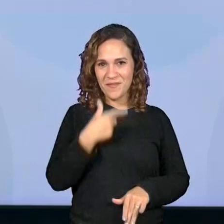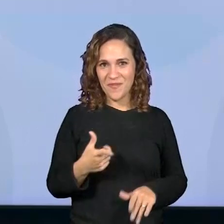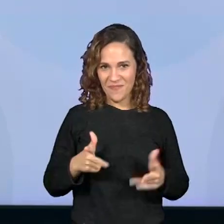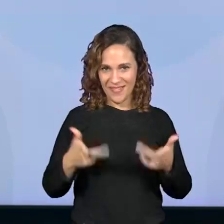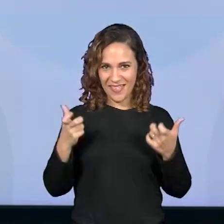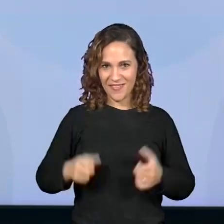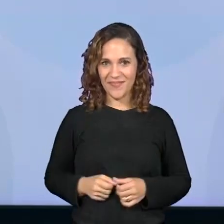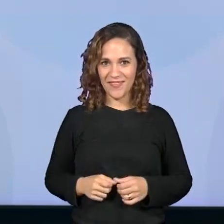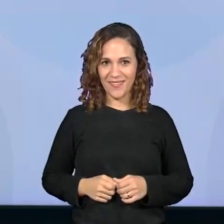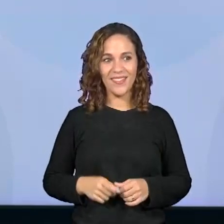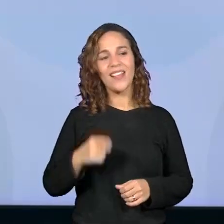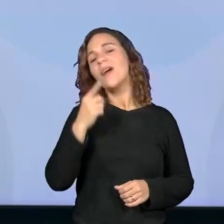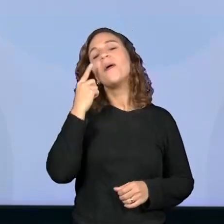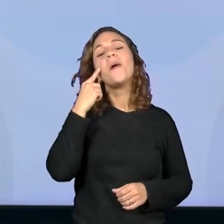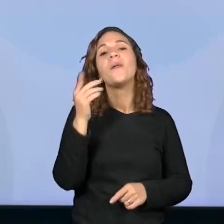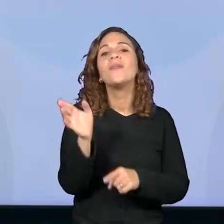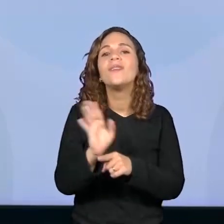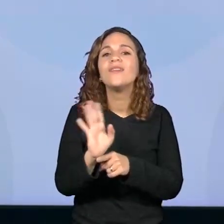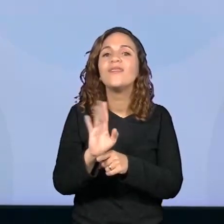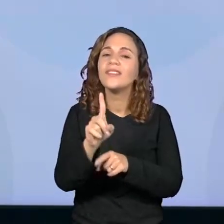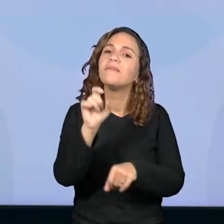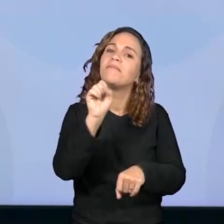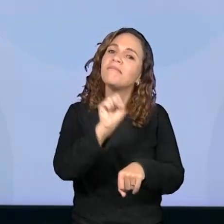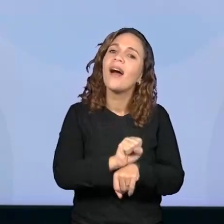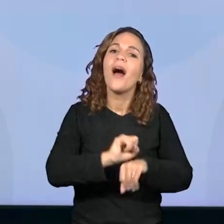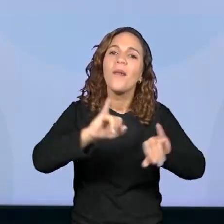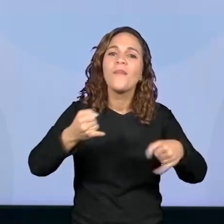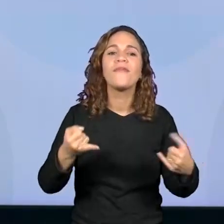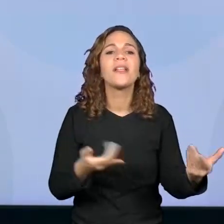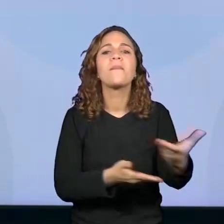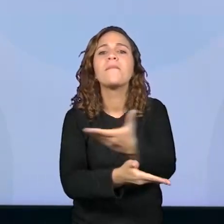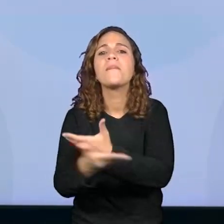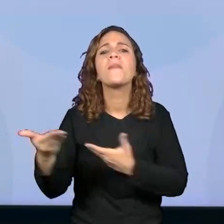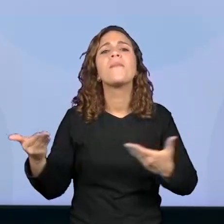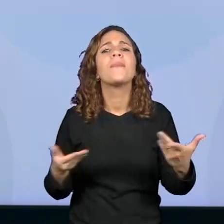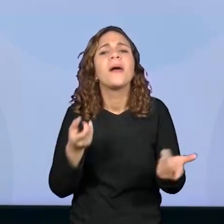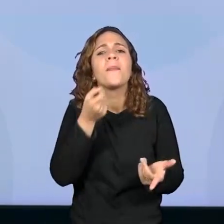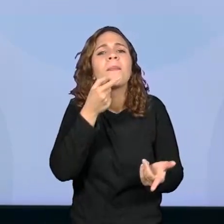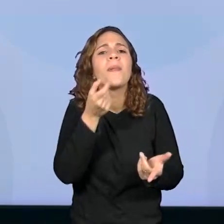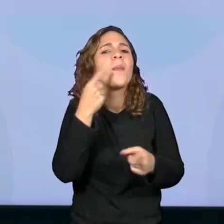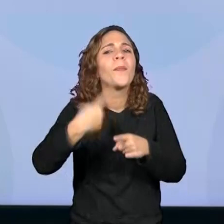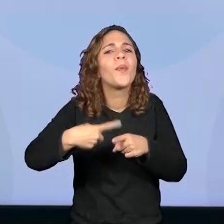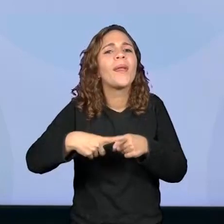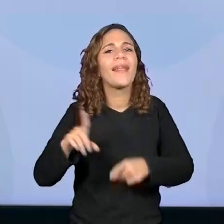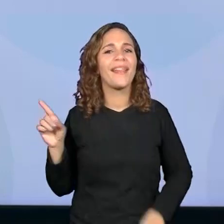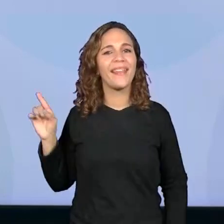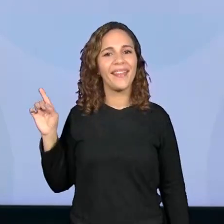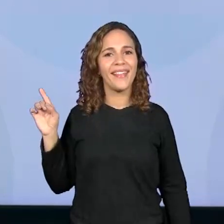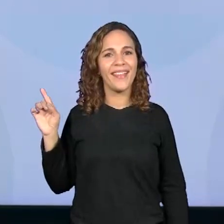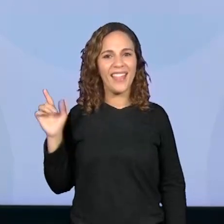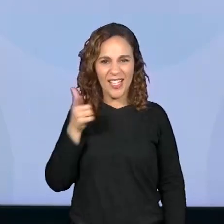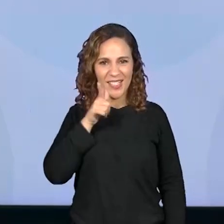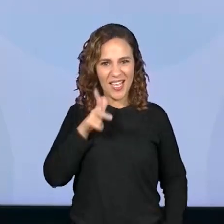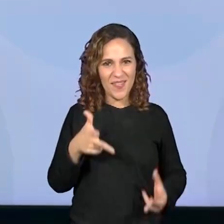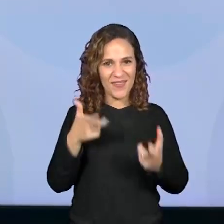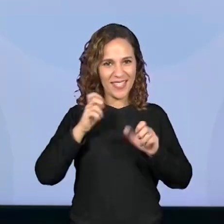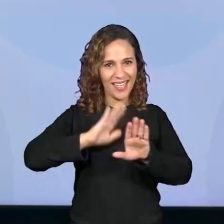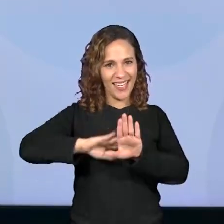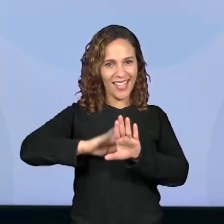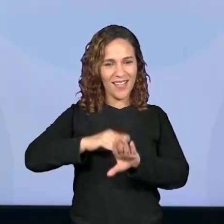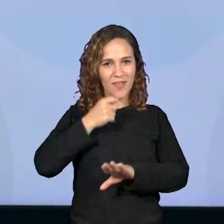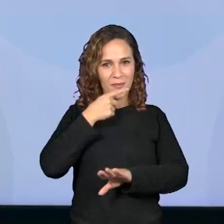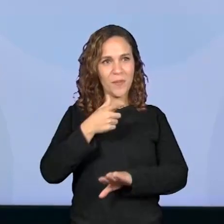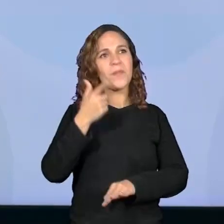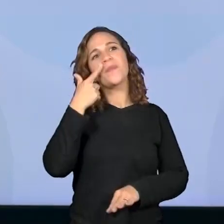uma pausa aí no vídeo e discutir aí onde está o humor dessa tirinha. Olha só, podemos perceber que os